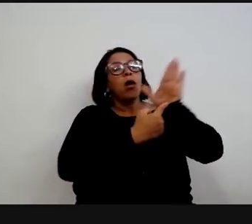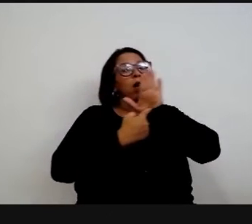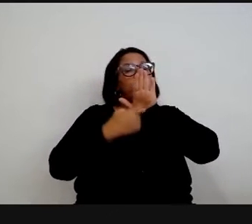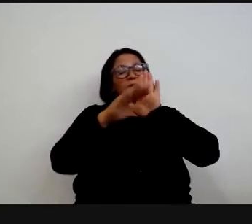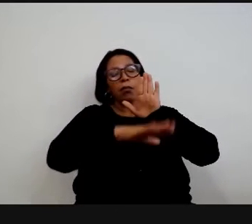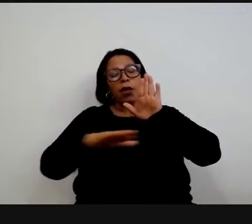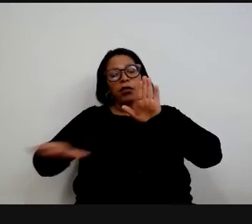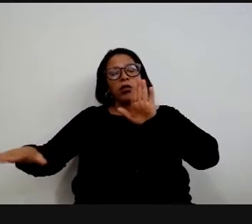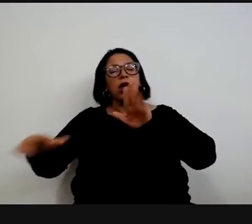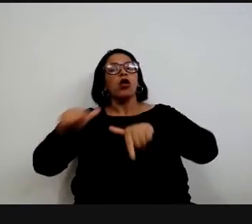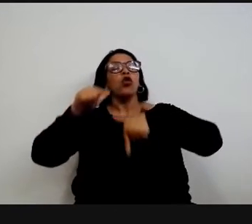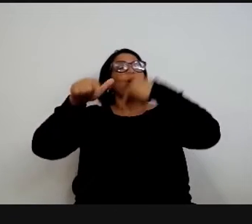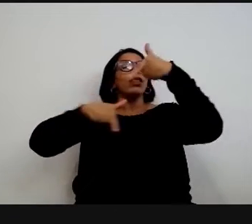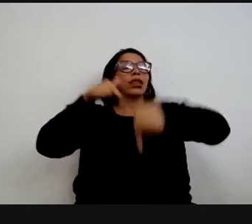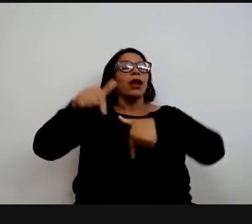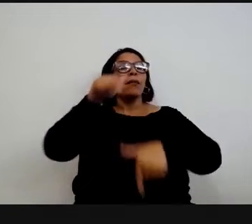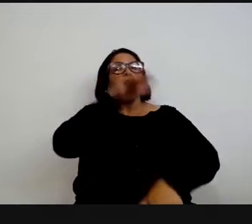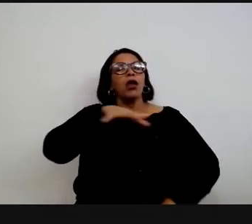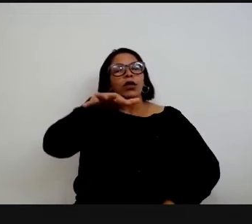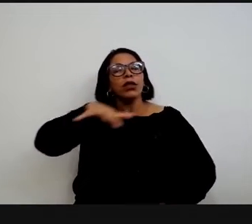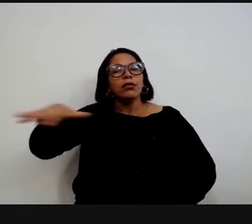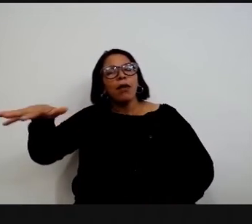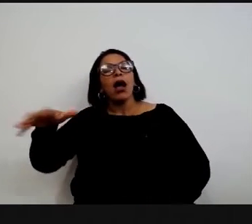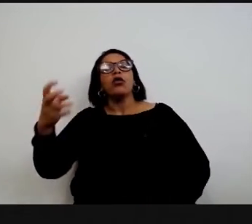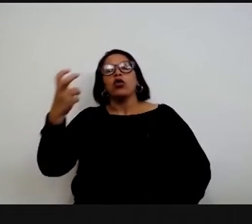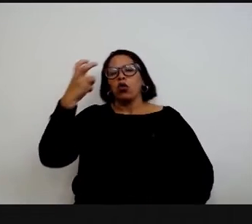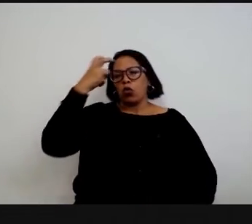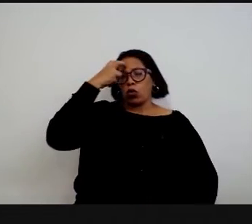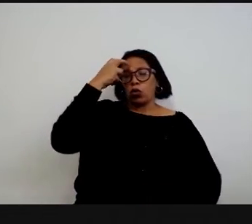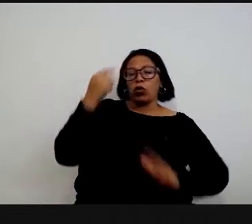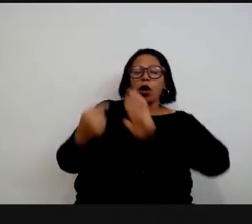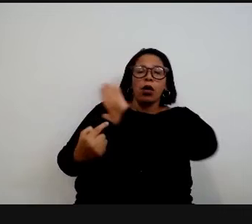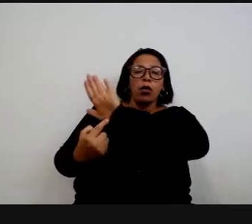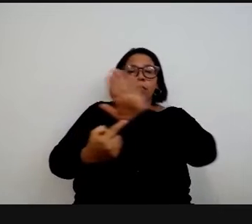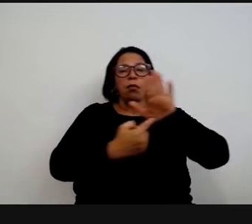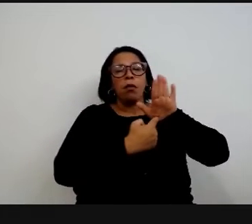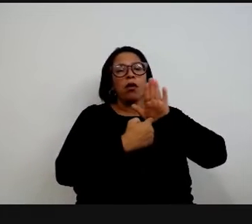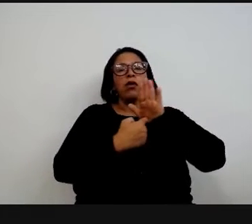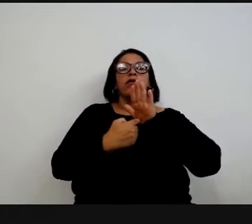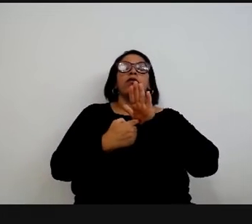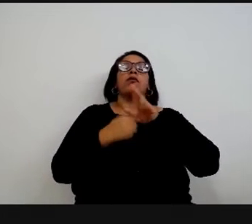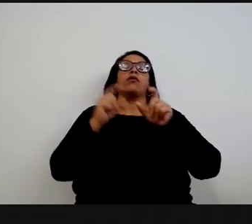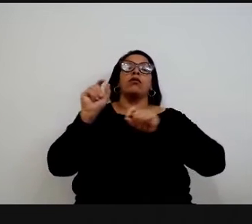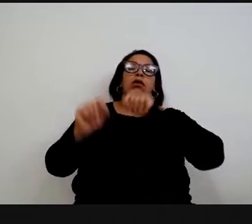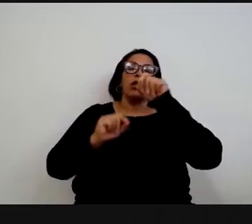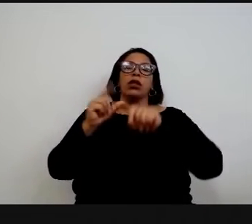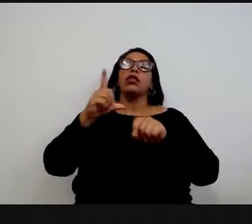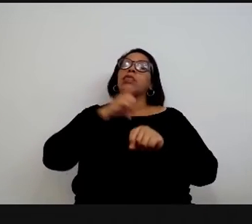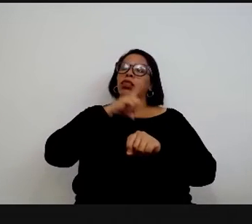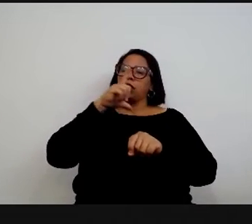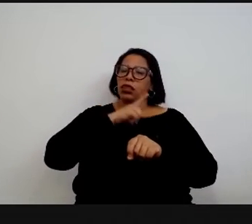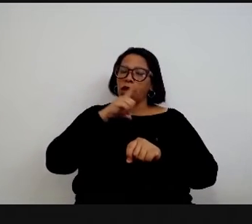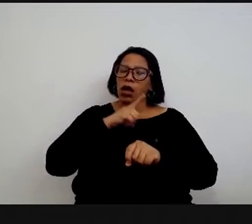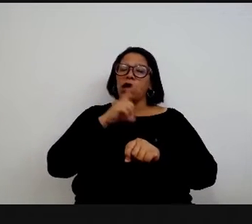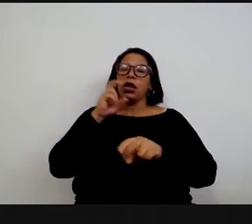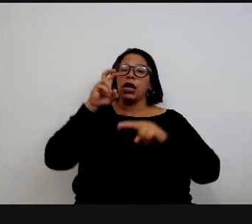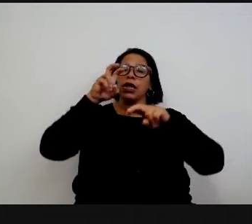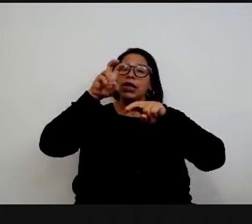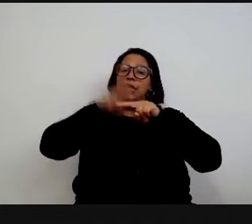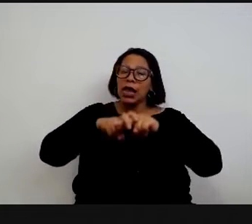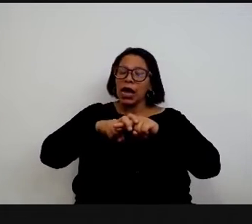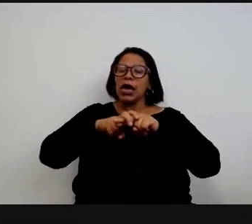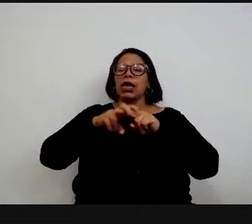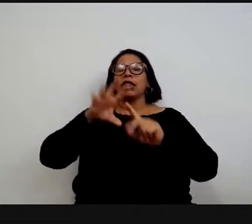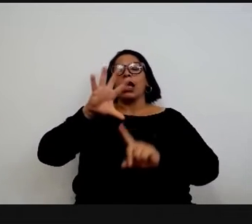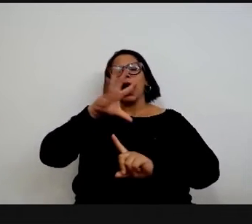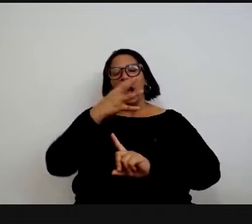essas crianças, né, o nosso espaço cultural, e a exposição que está sendo apresentada, e a gente sempre, os nossos